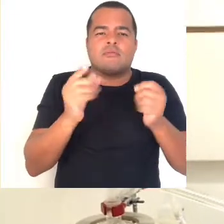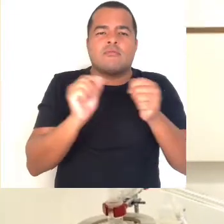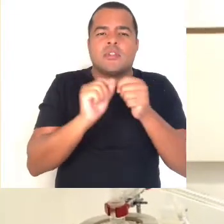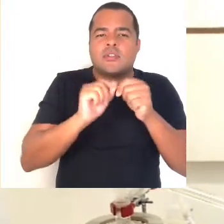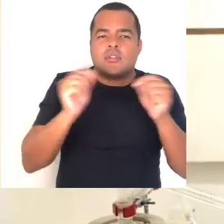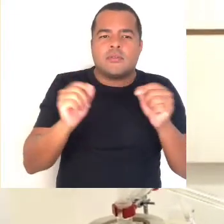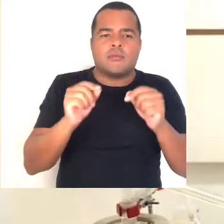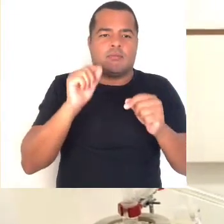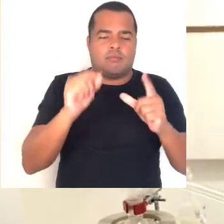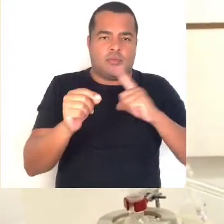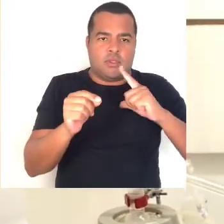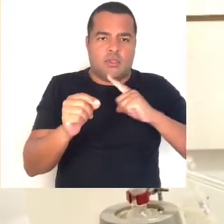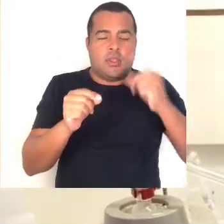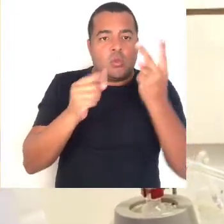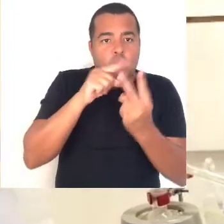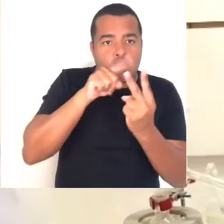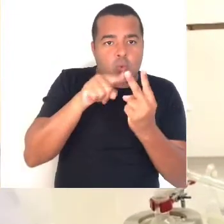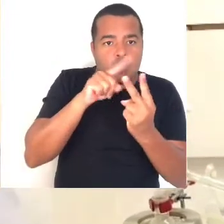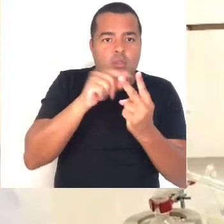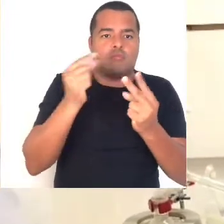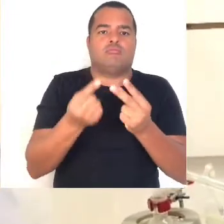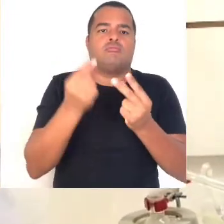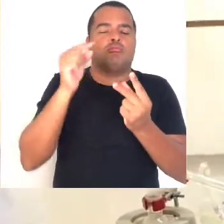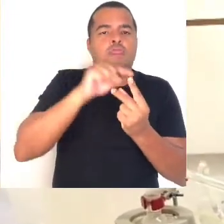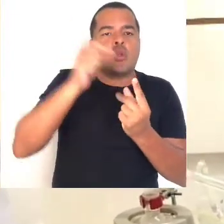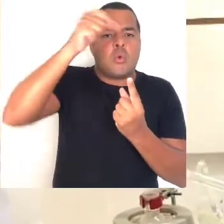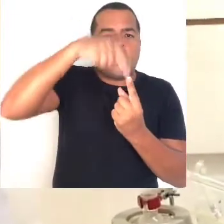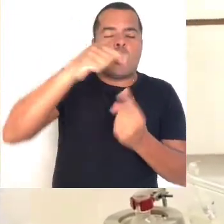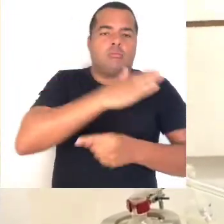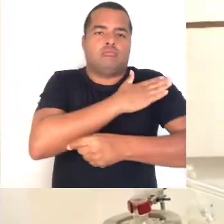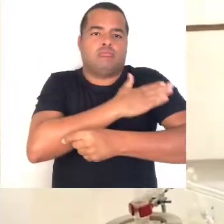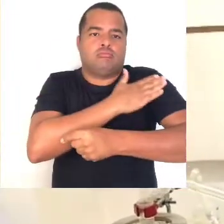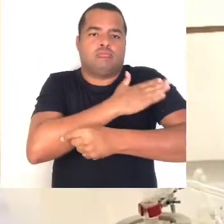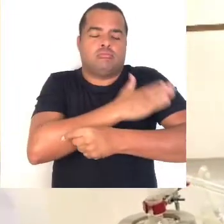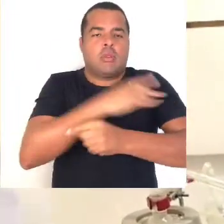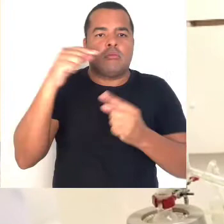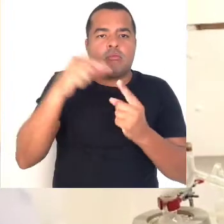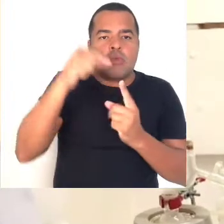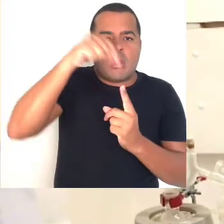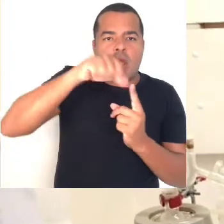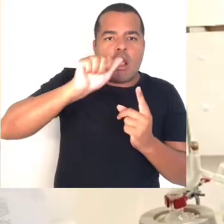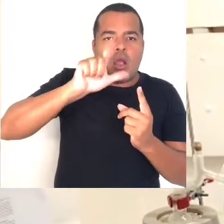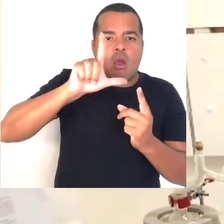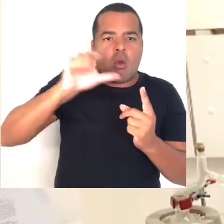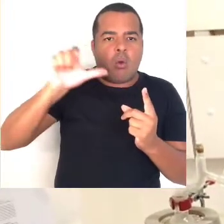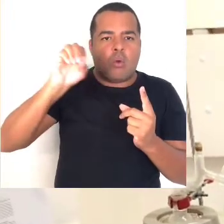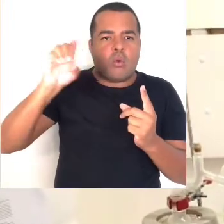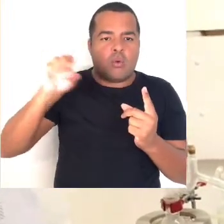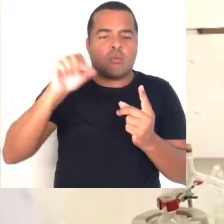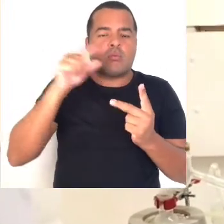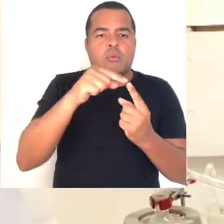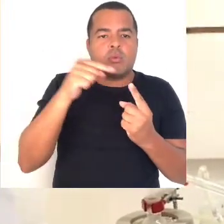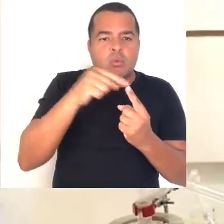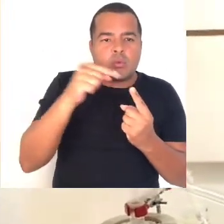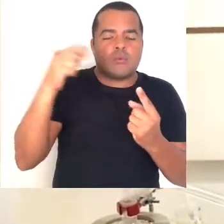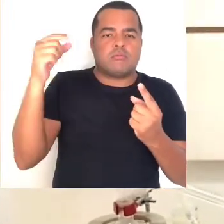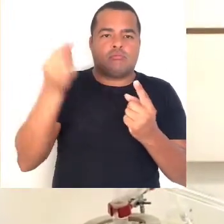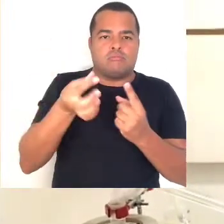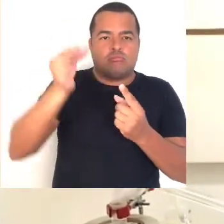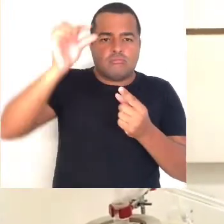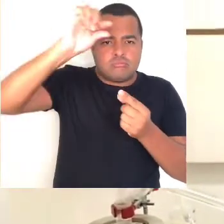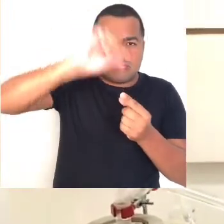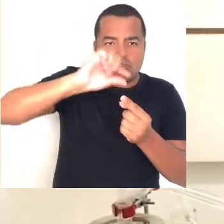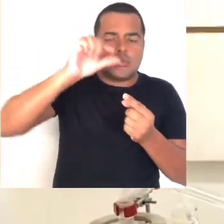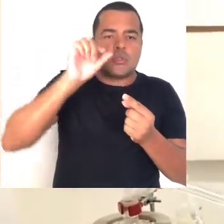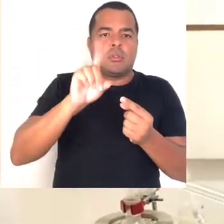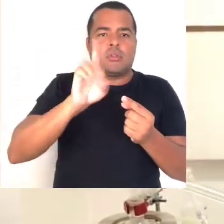que a gente vai fazer isso? Temos aqui 2 tubos de ensaio. Em um deles eu vou colocar o álcool, certo? Vou colocar o